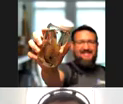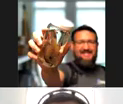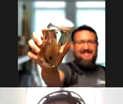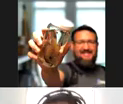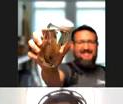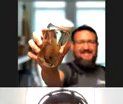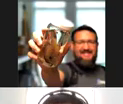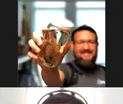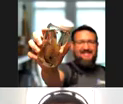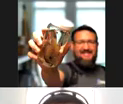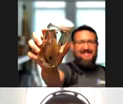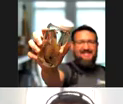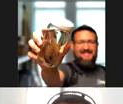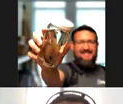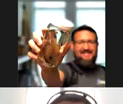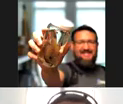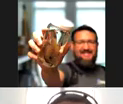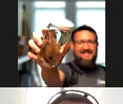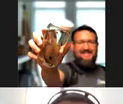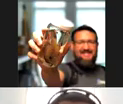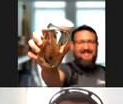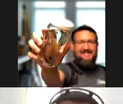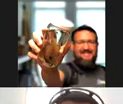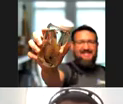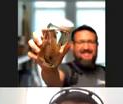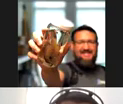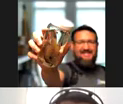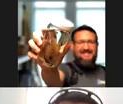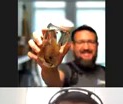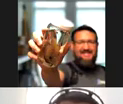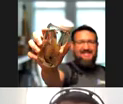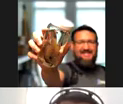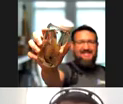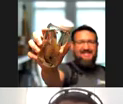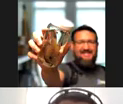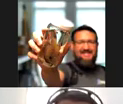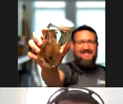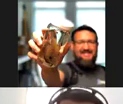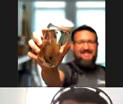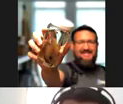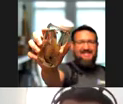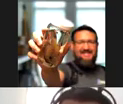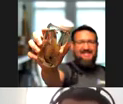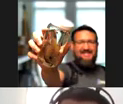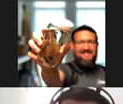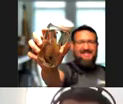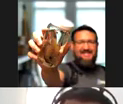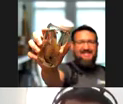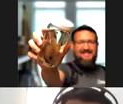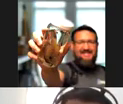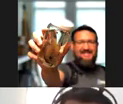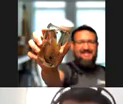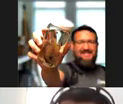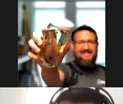gente tem os modelos de distribuição, são exemplo de modelos empíricos, né? Que são modelos que vão ter uma precisão muito alta, são bem próximos da